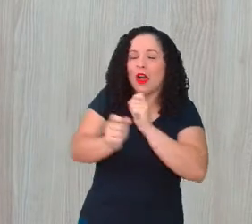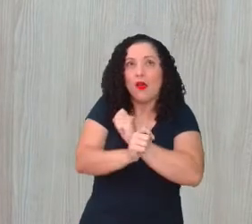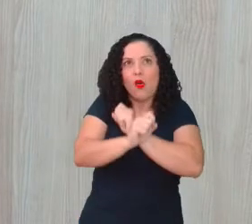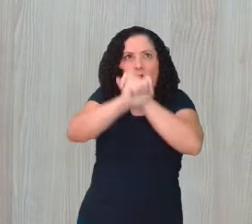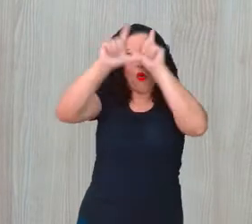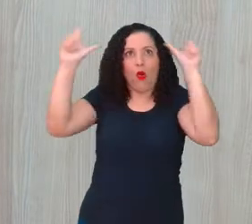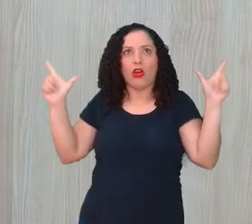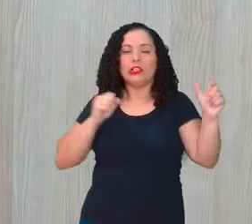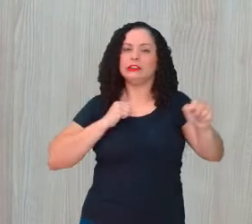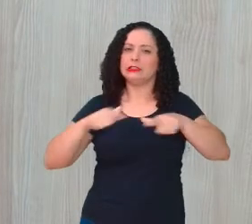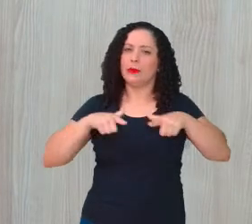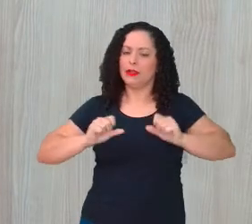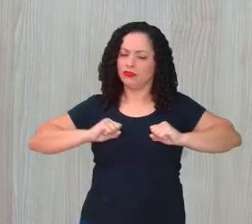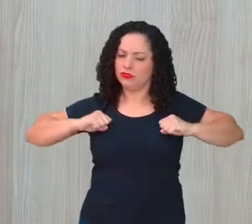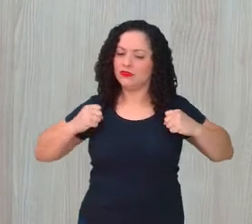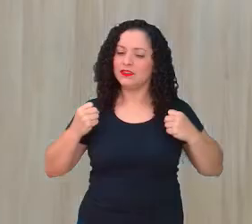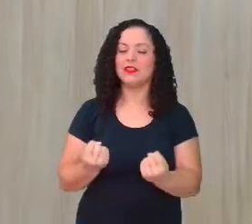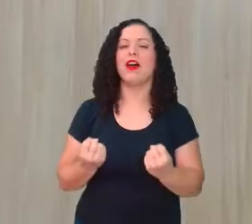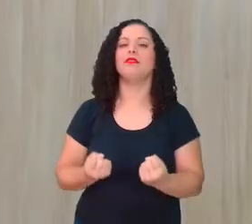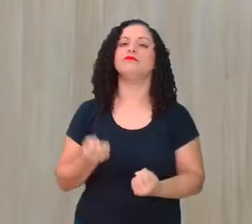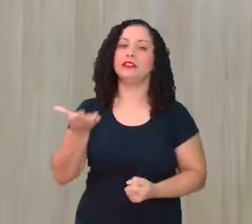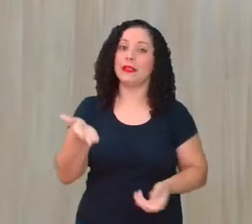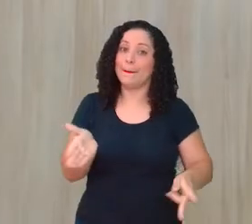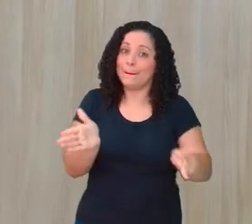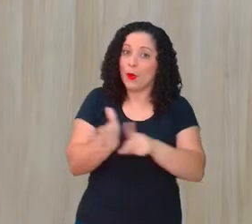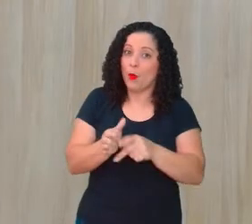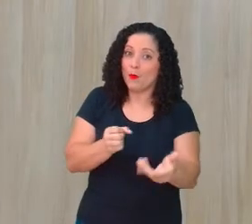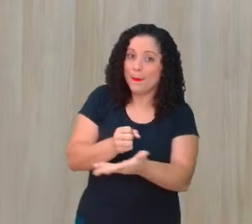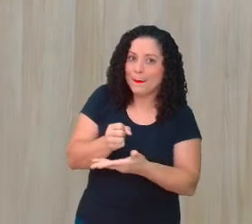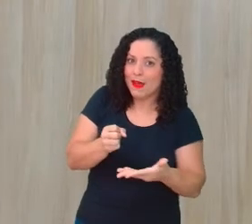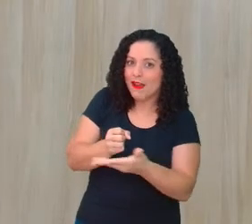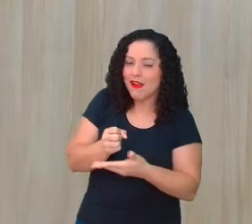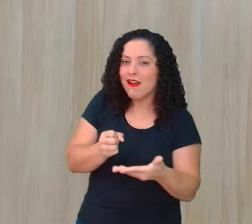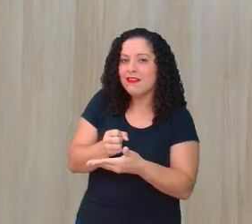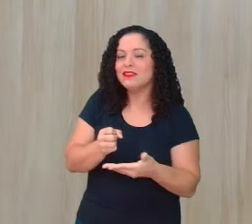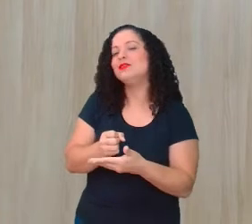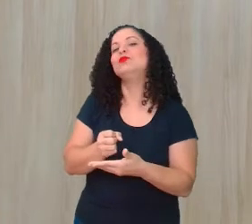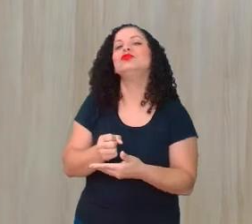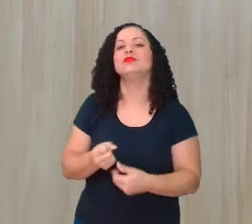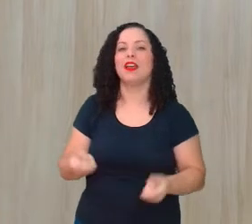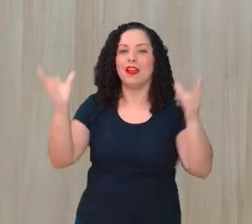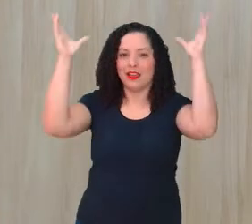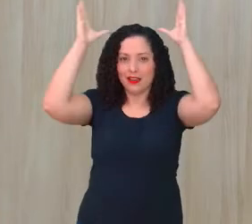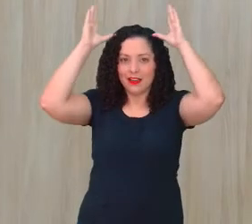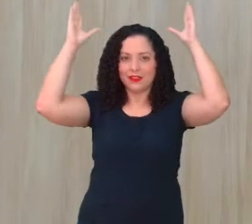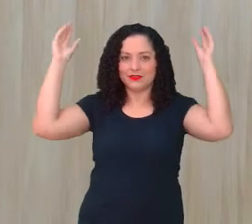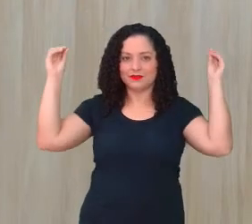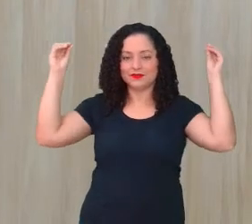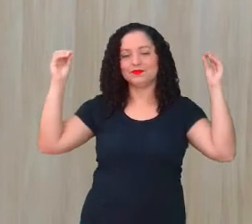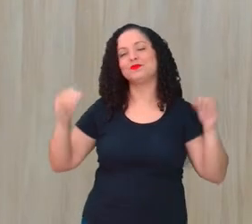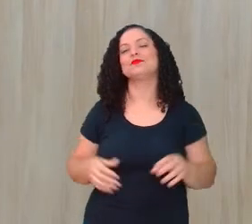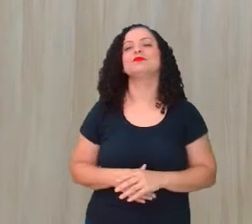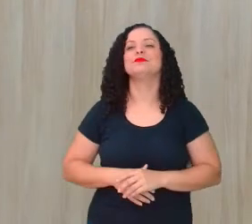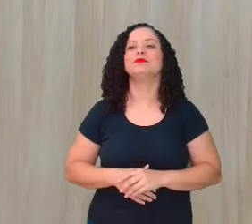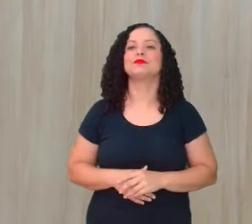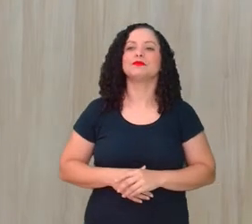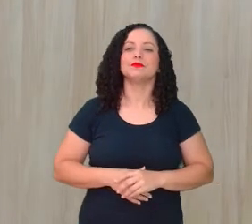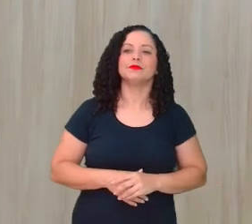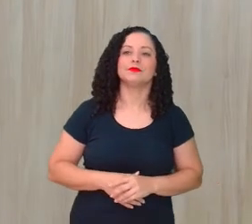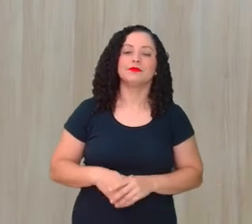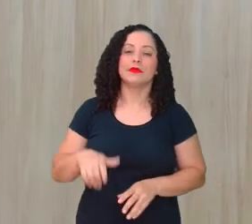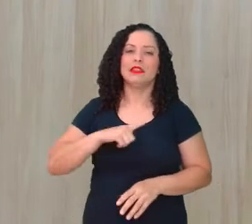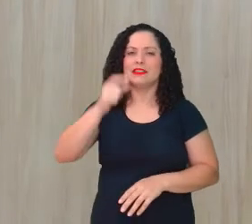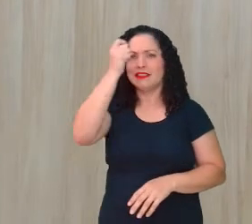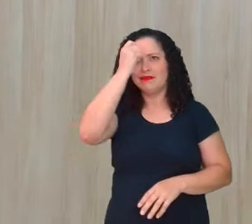calvinista, né, dos ideais. Então, ó, vejam só, logicamente, né, como existia essa ideia do